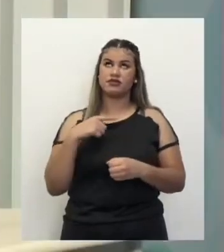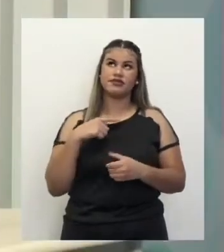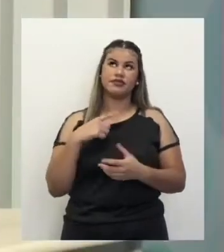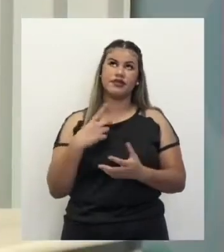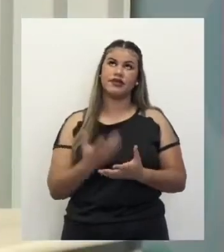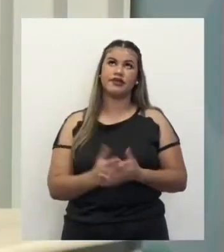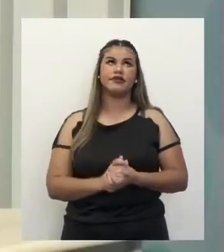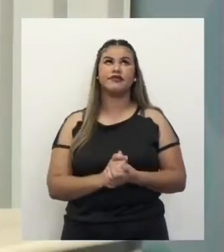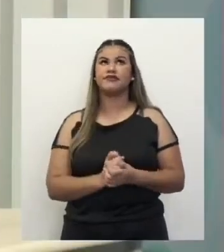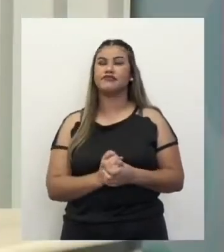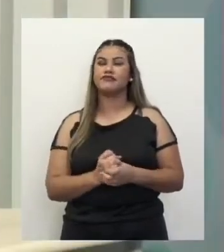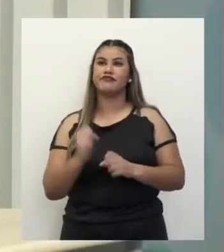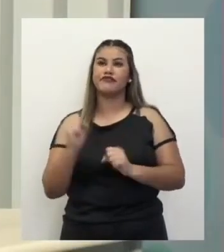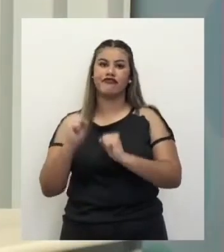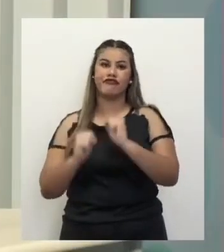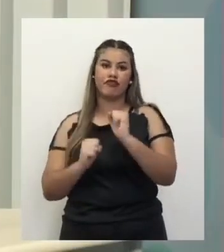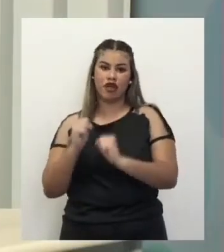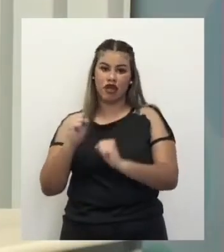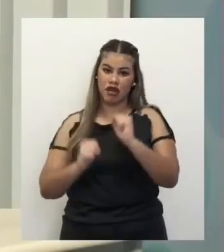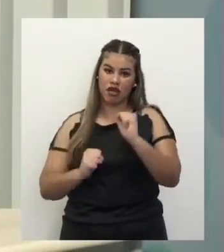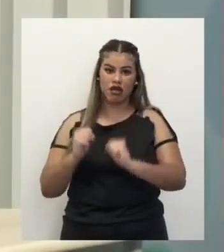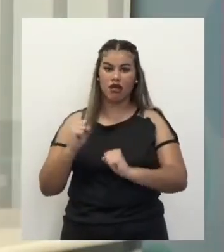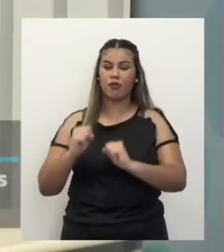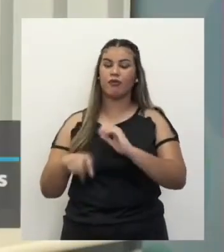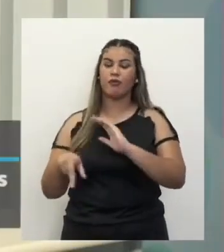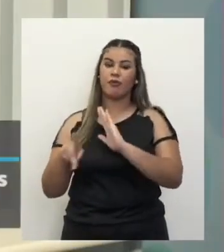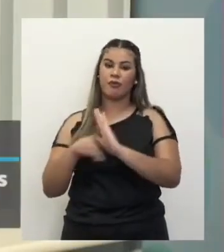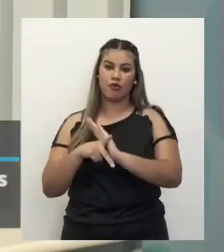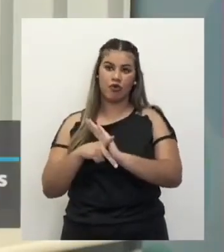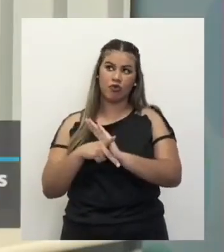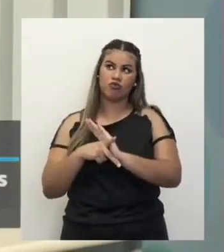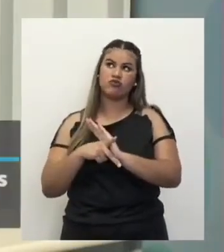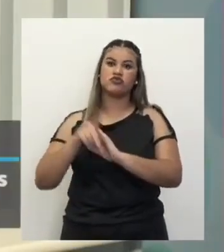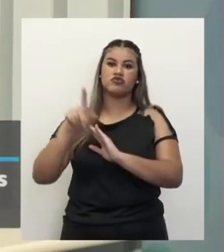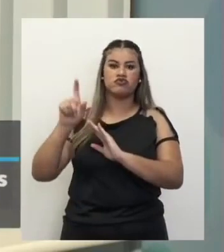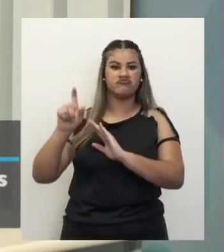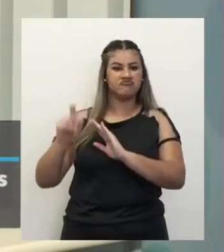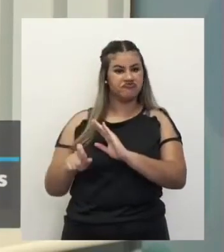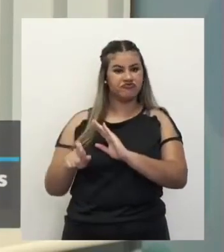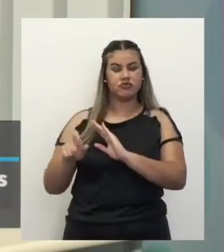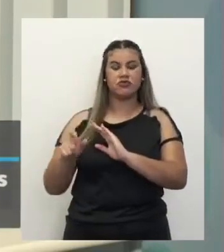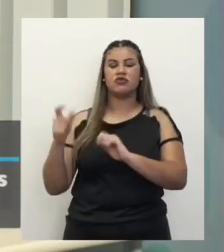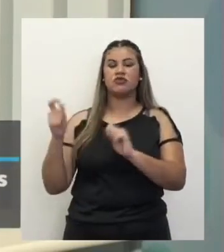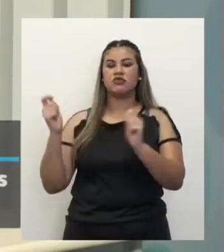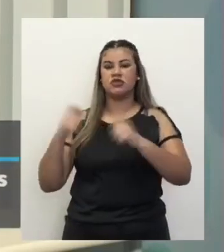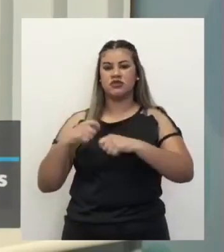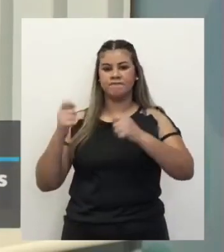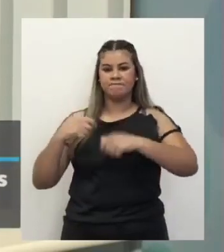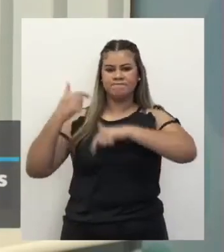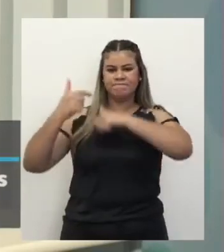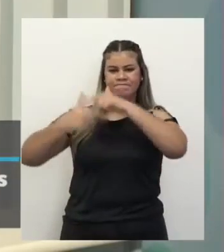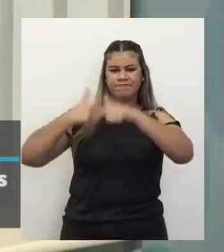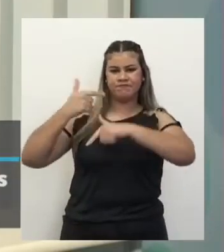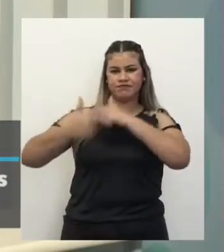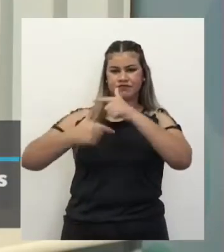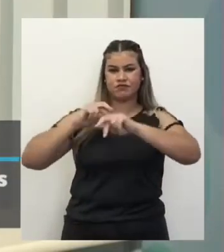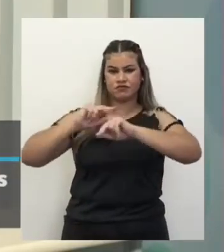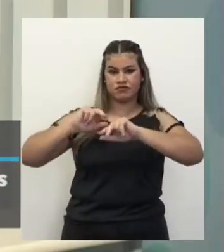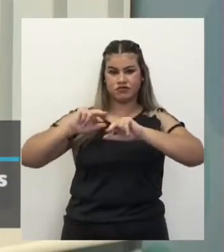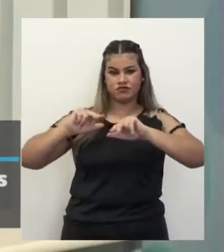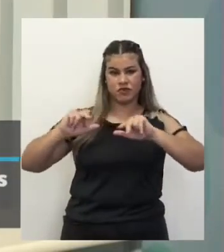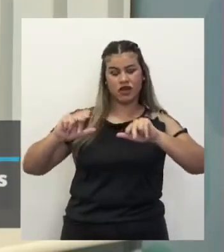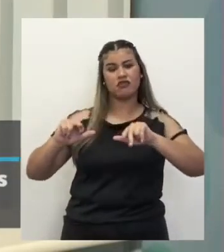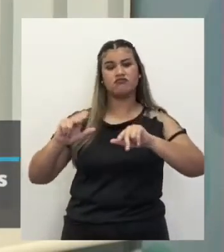de fábrica da indústria X e vai gerar tantos empregos na região. Isso é muito comum, né,